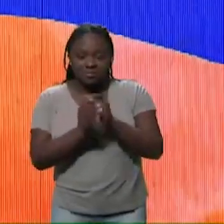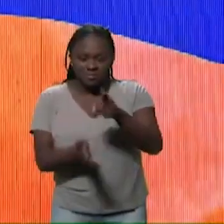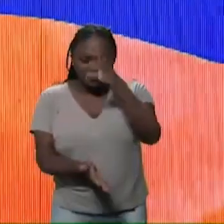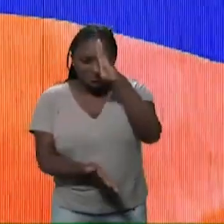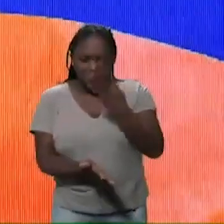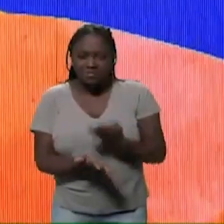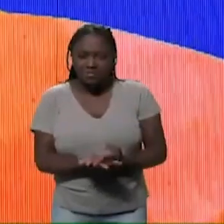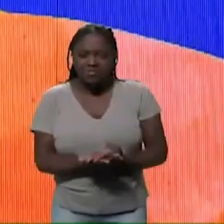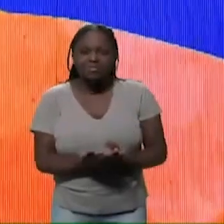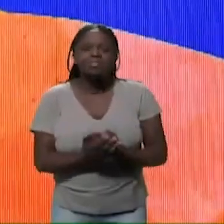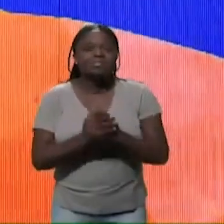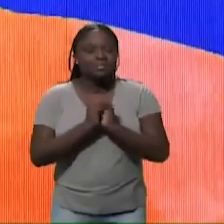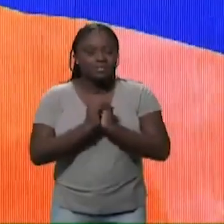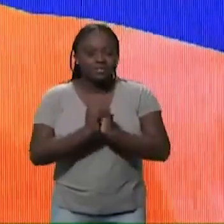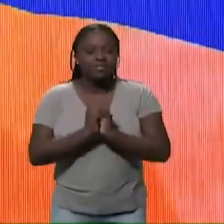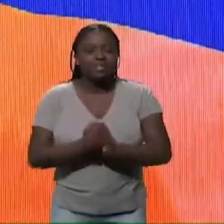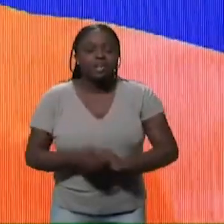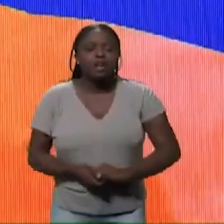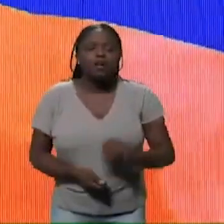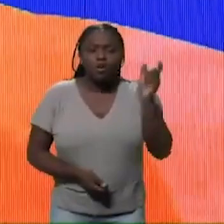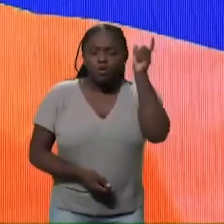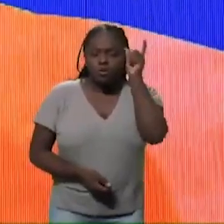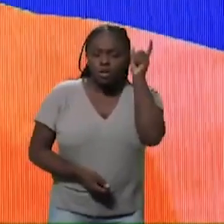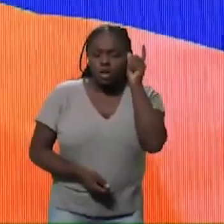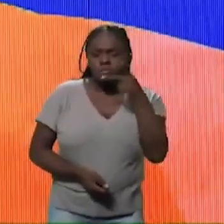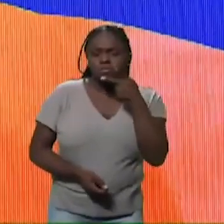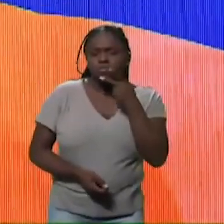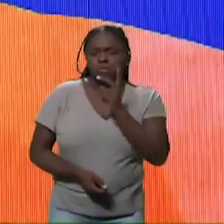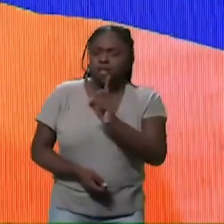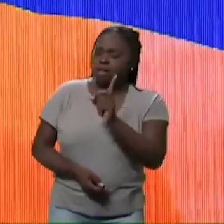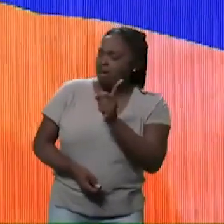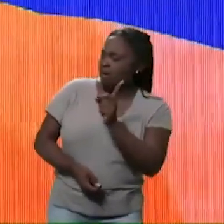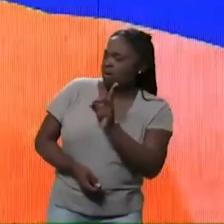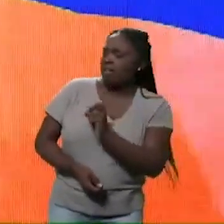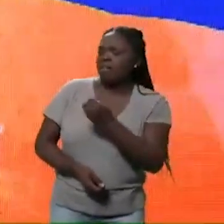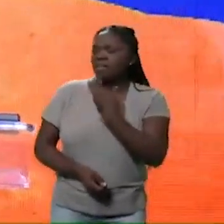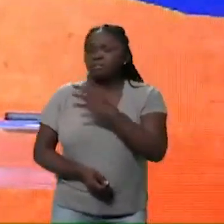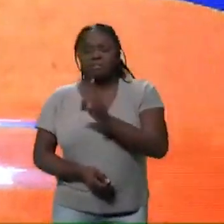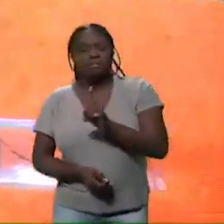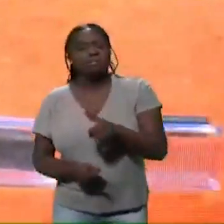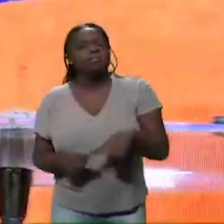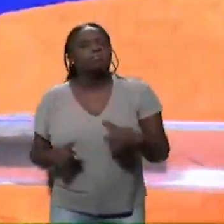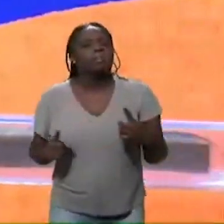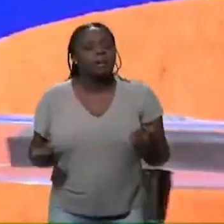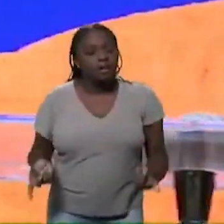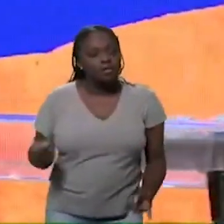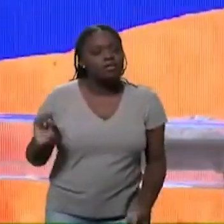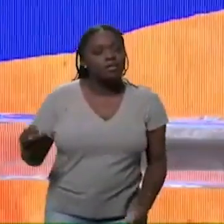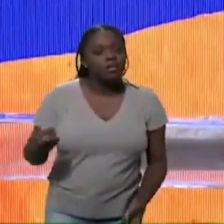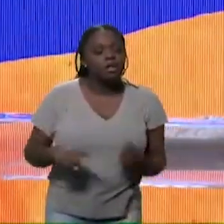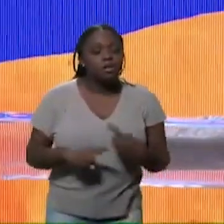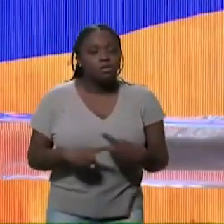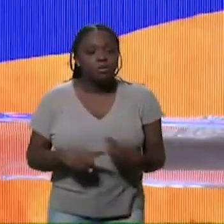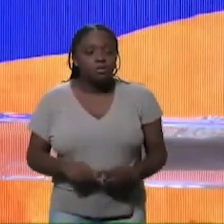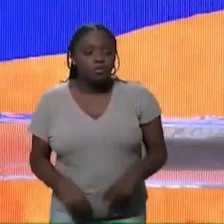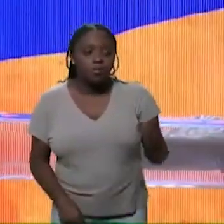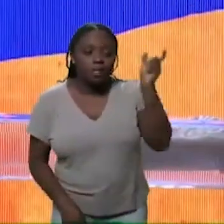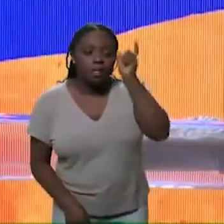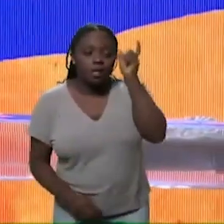Vai valer a pena. O diabo diz que não vale, mas vale, porque o diabo quer que você troque o amanhã pelo